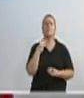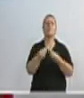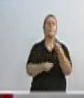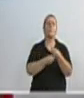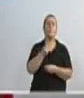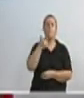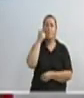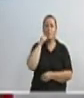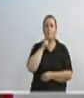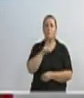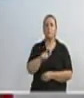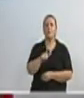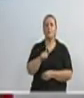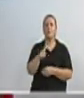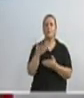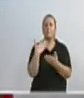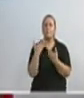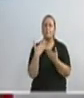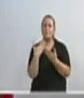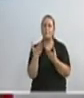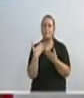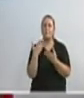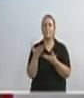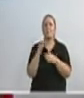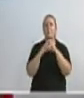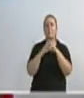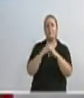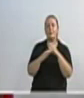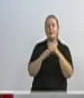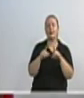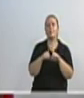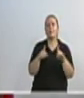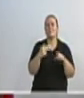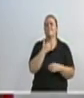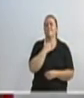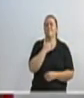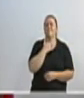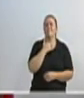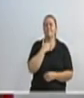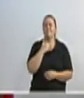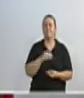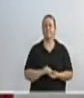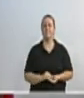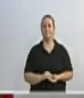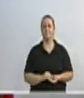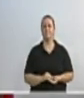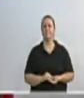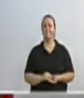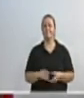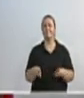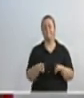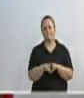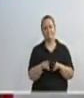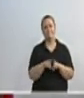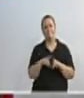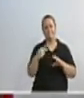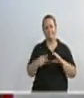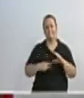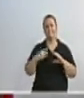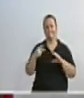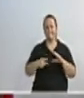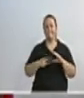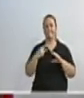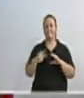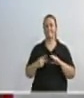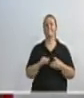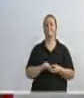se transmitir com alguém, mas não pode. E aqui nesta casa, presidente,